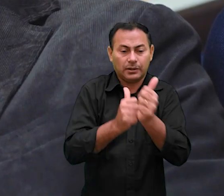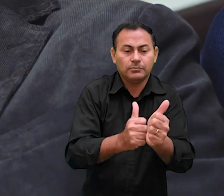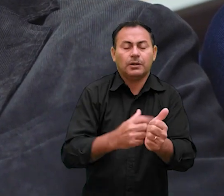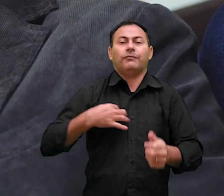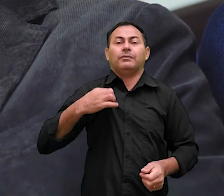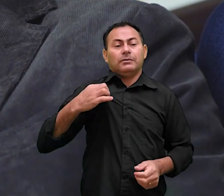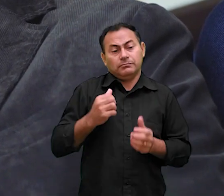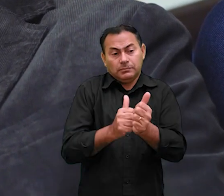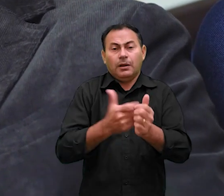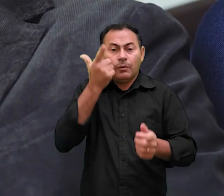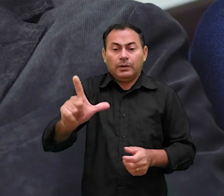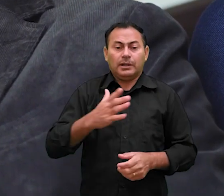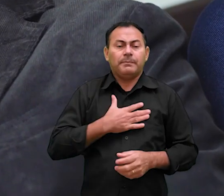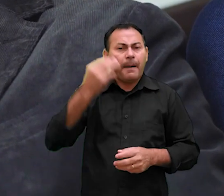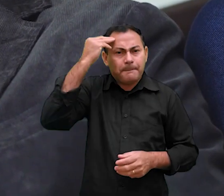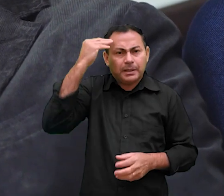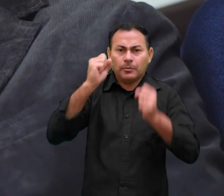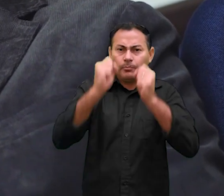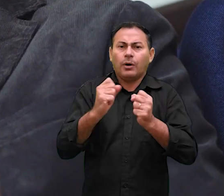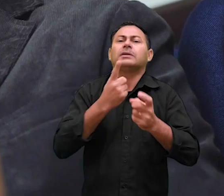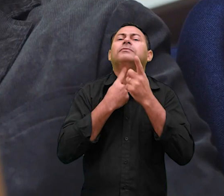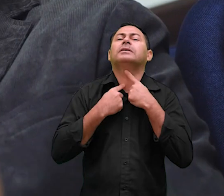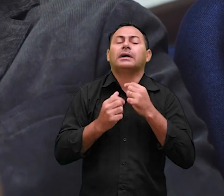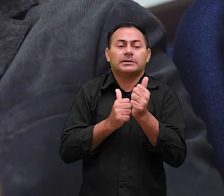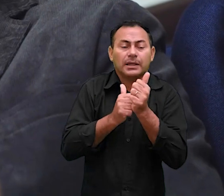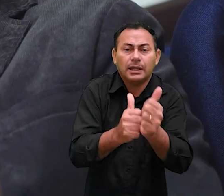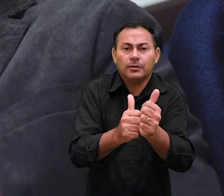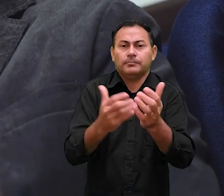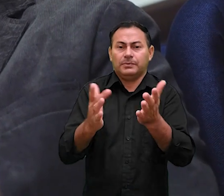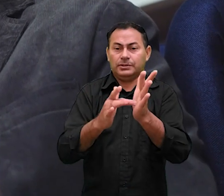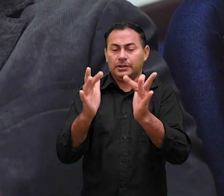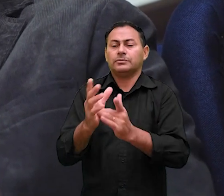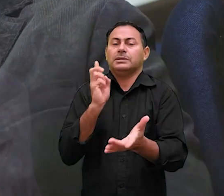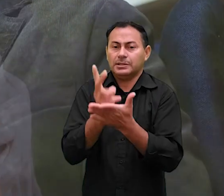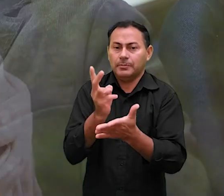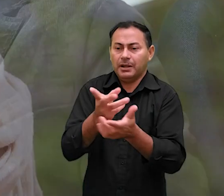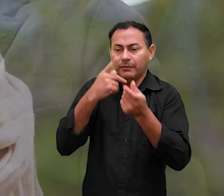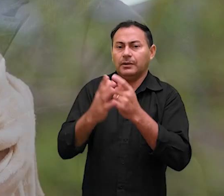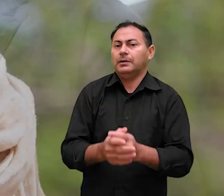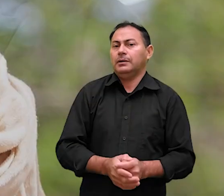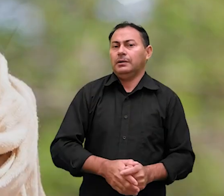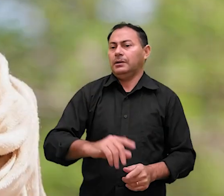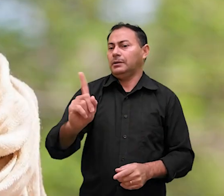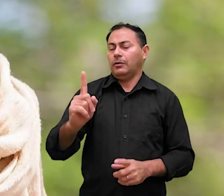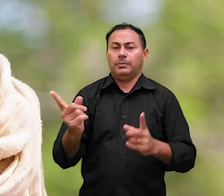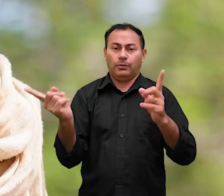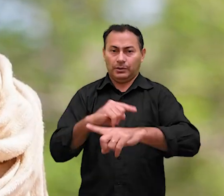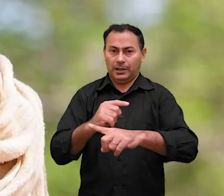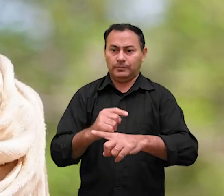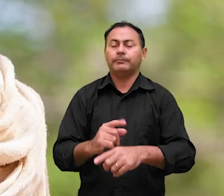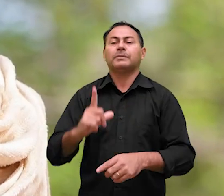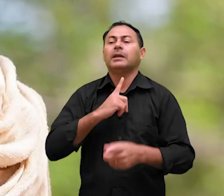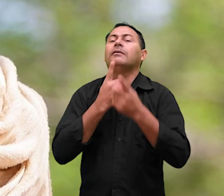seguirei voluntariamente. Alcance a minha mente para que eu possa ter vontade de segui-lo. Jesus sempre diz, não, pelo